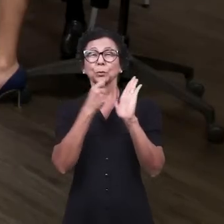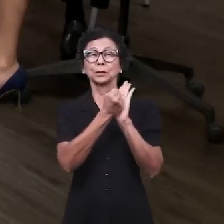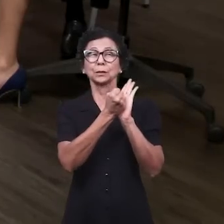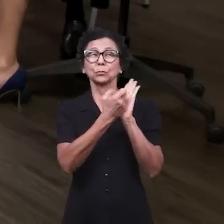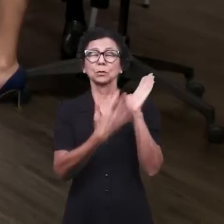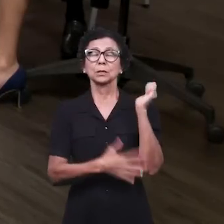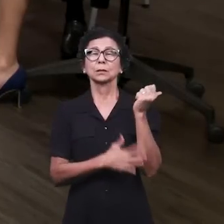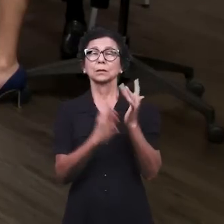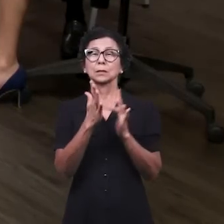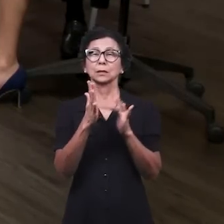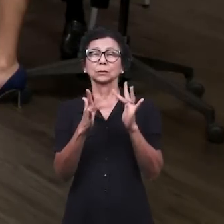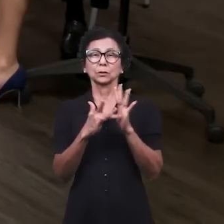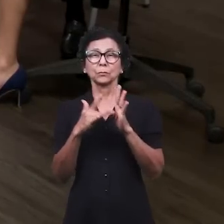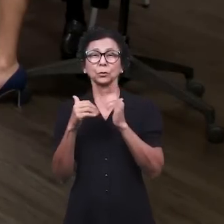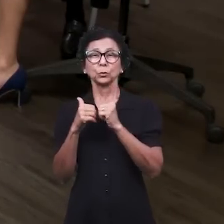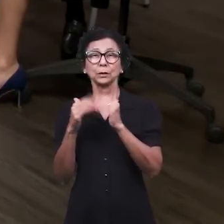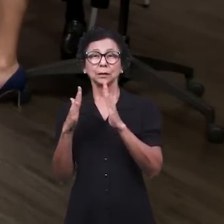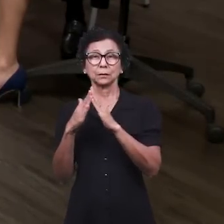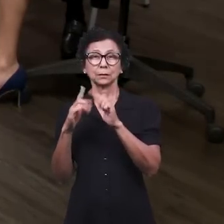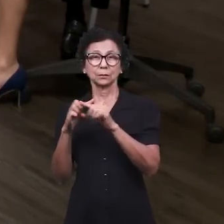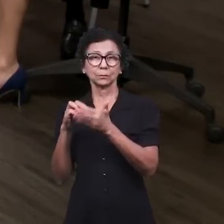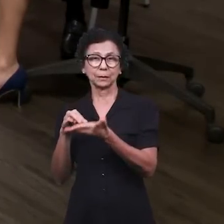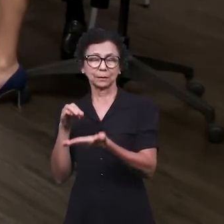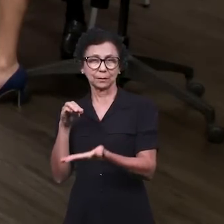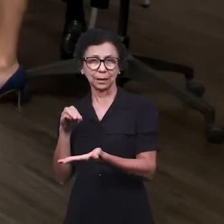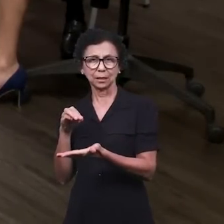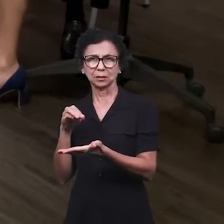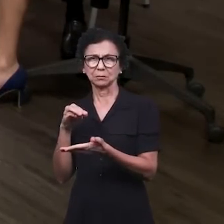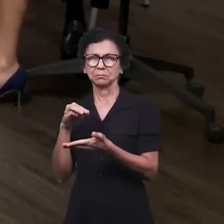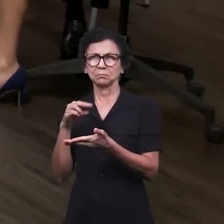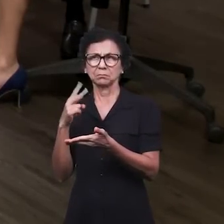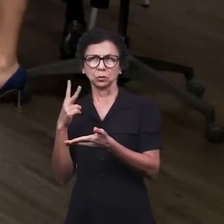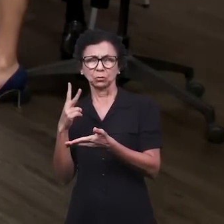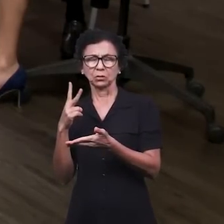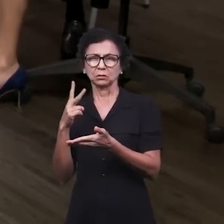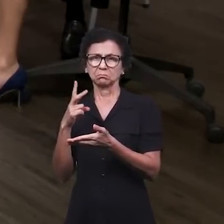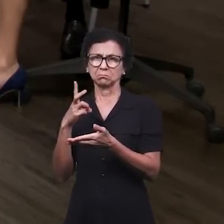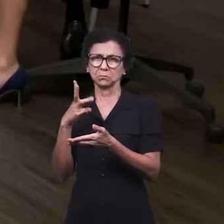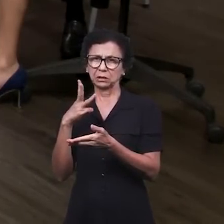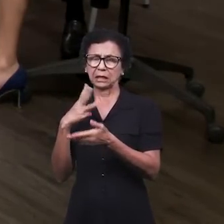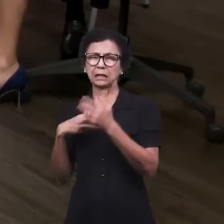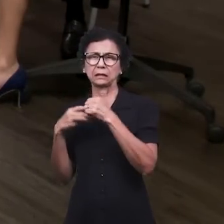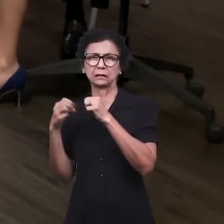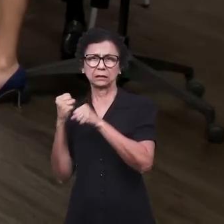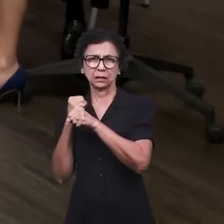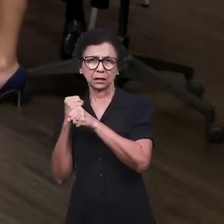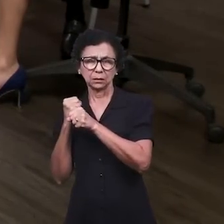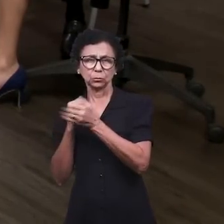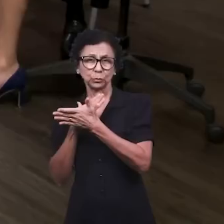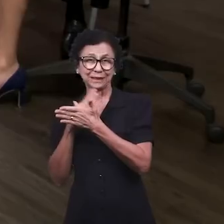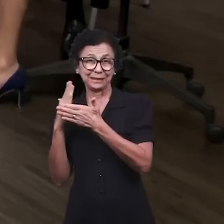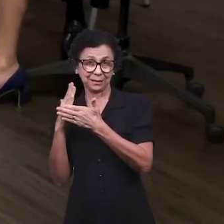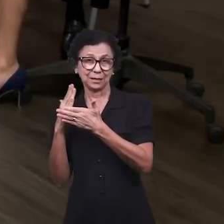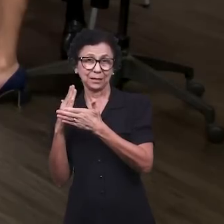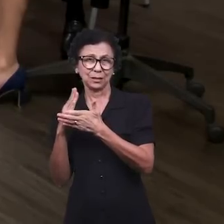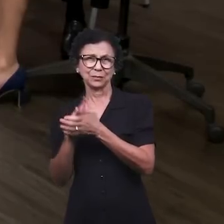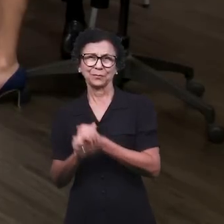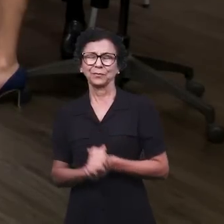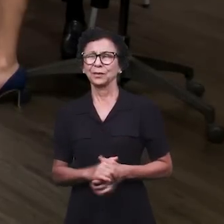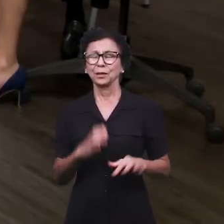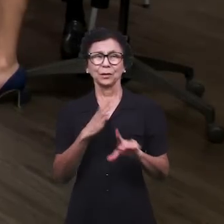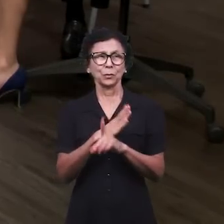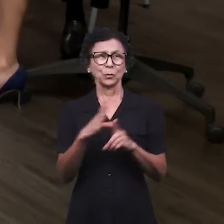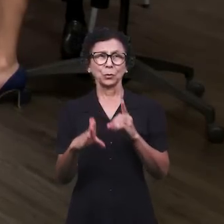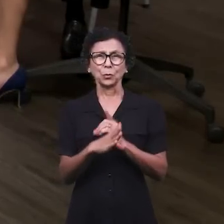primeiros anos, talvez 2, 3 anos do início da igreja. Nós tínhamos muita dificuldade no início do culto, porque o culto era